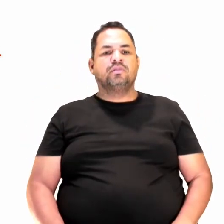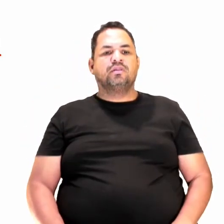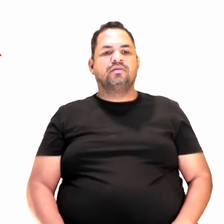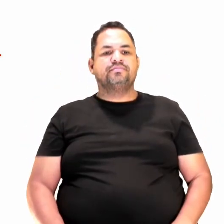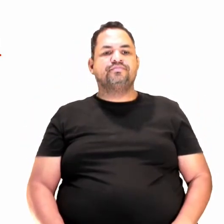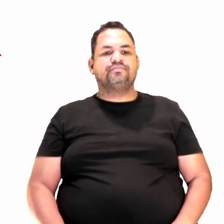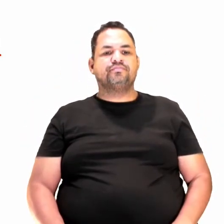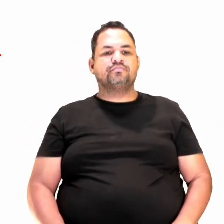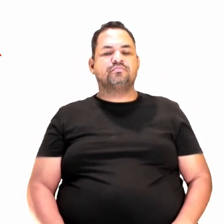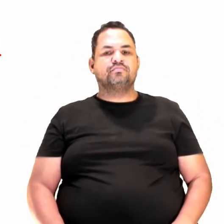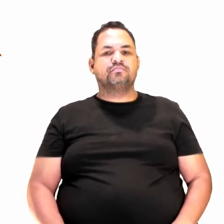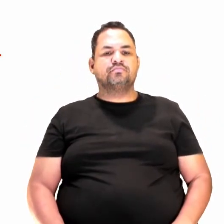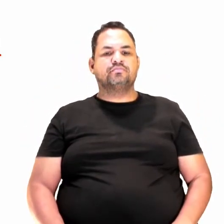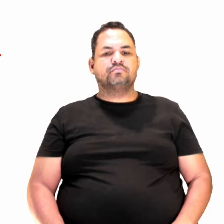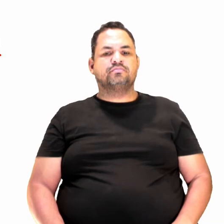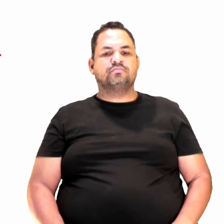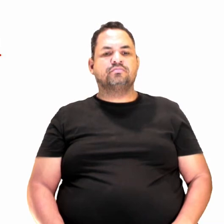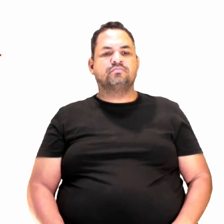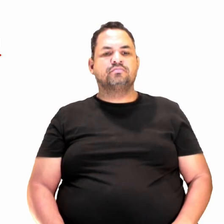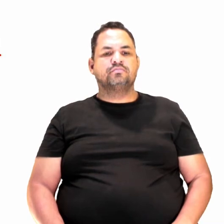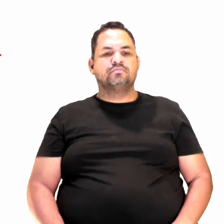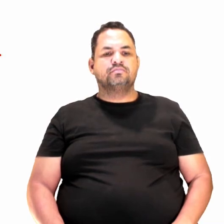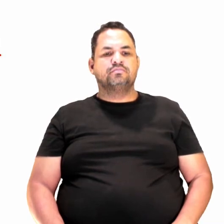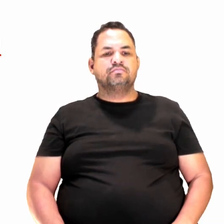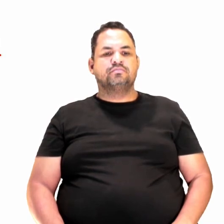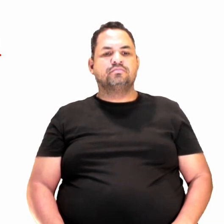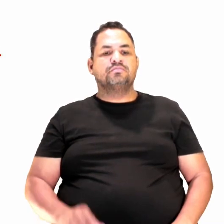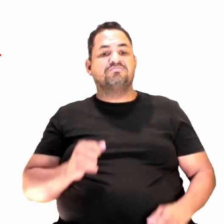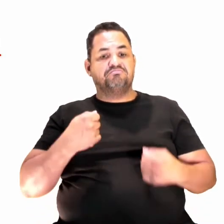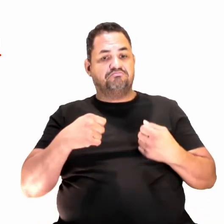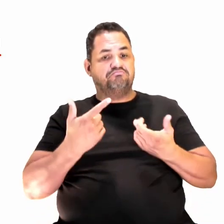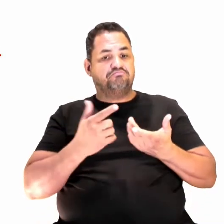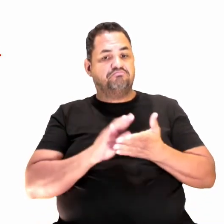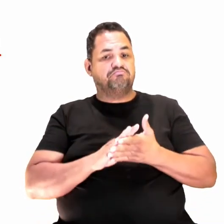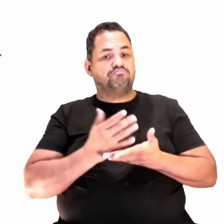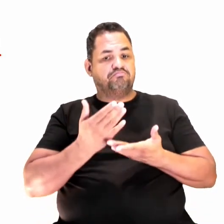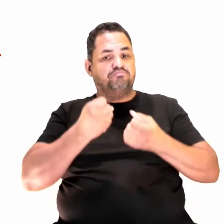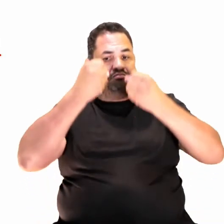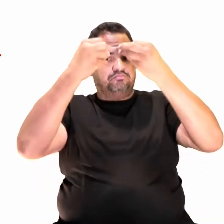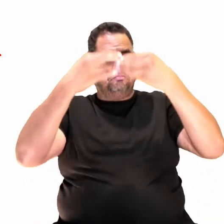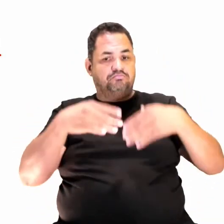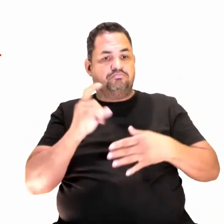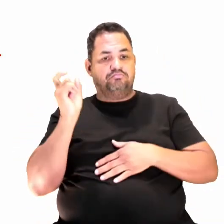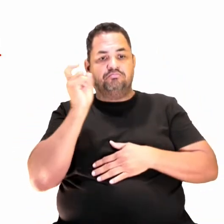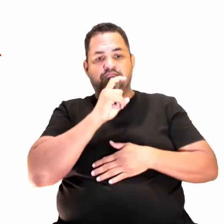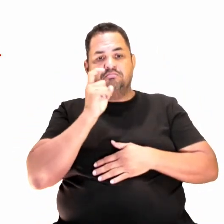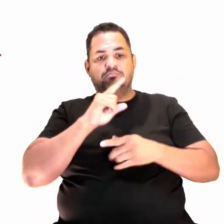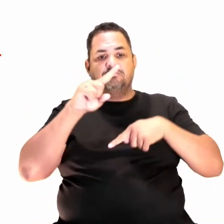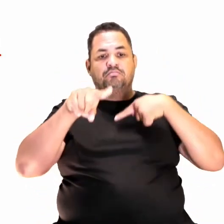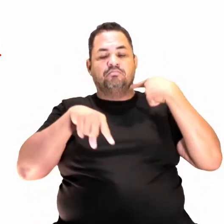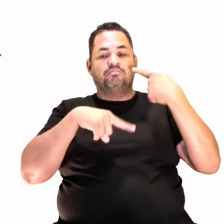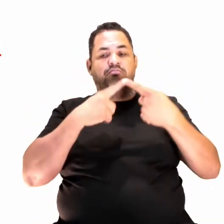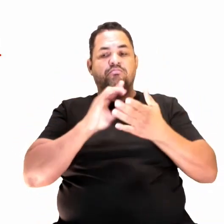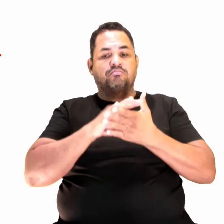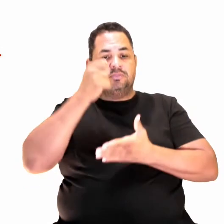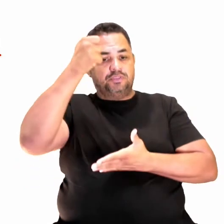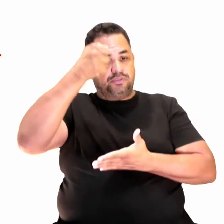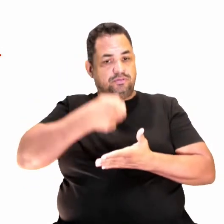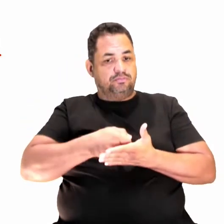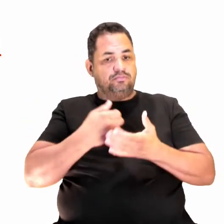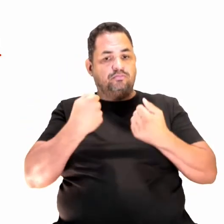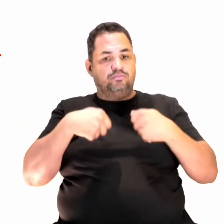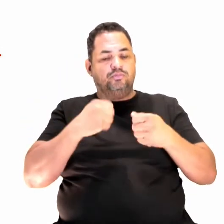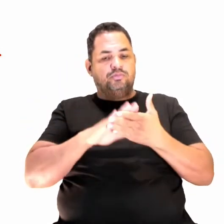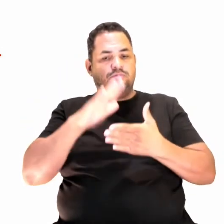mas assim, é o que corresponde o sentido, tá? Você merece, no mínimo, uma explicação sobre a mentira e depois decide